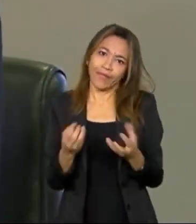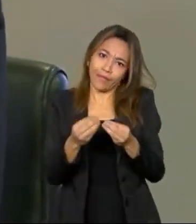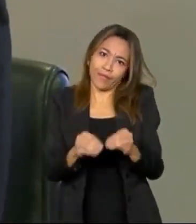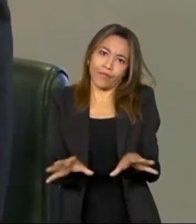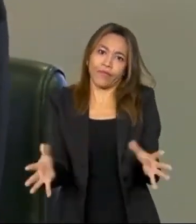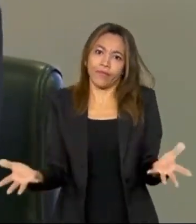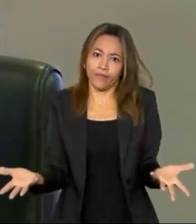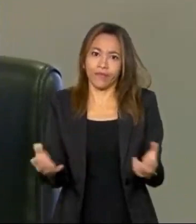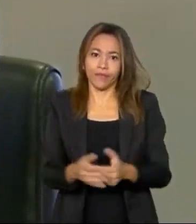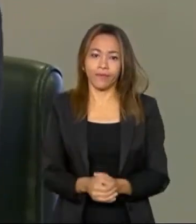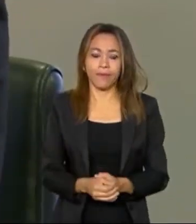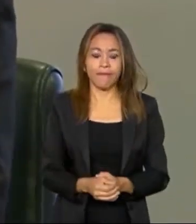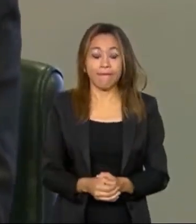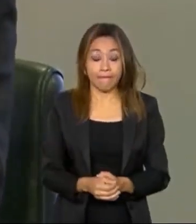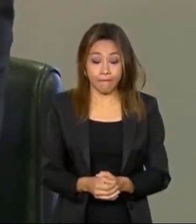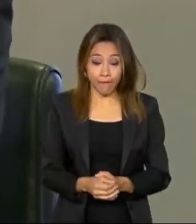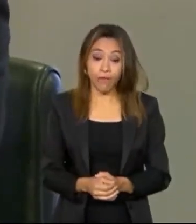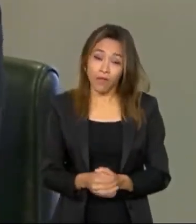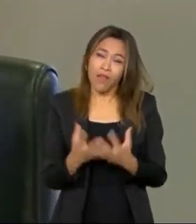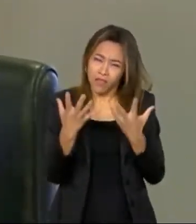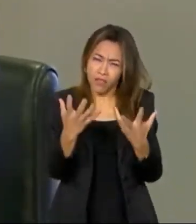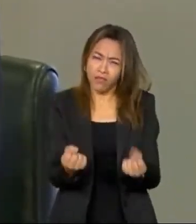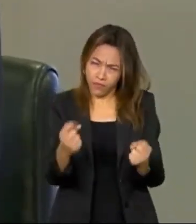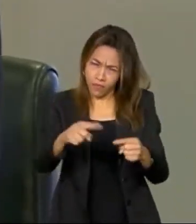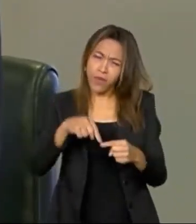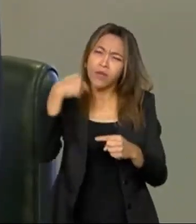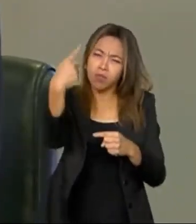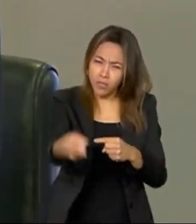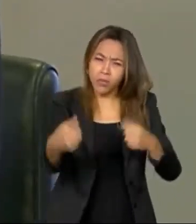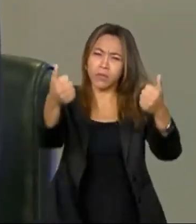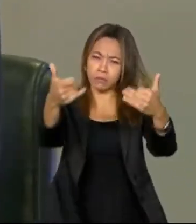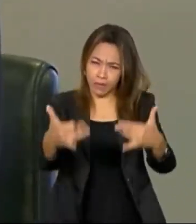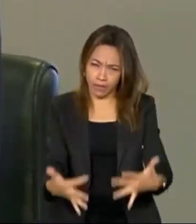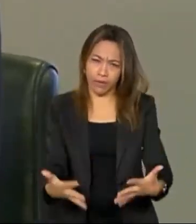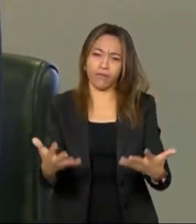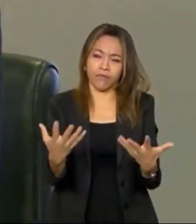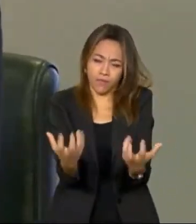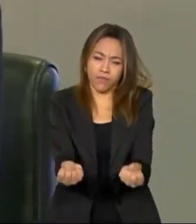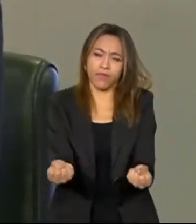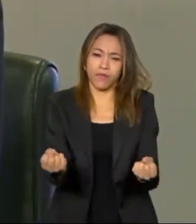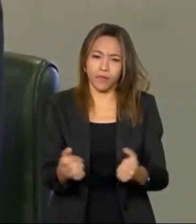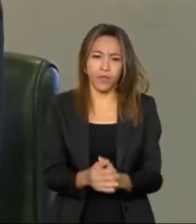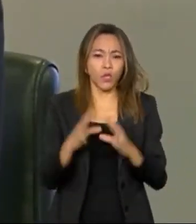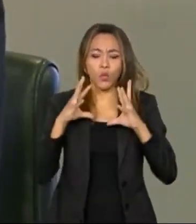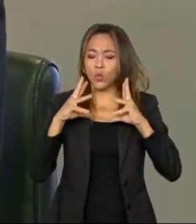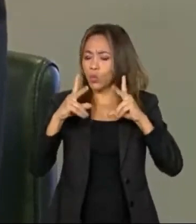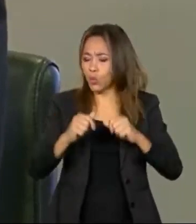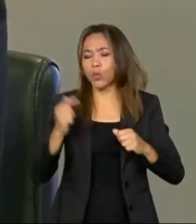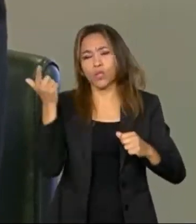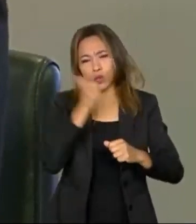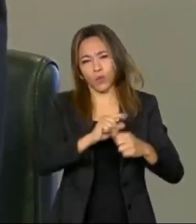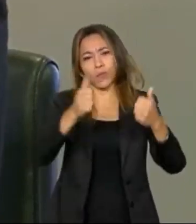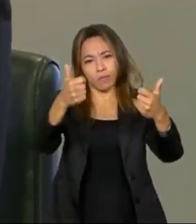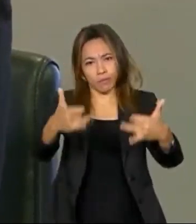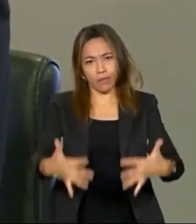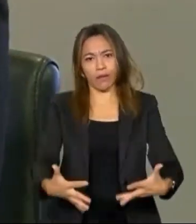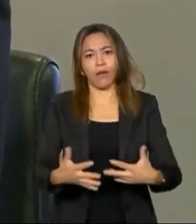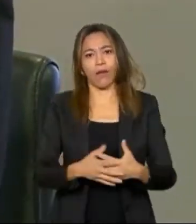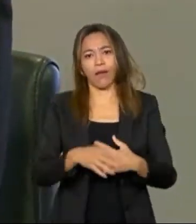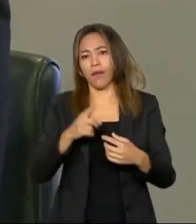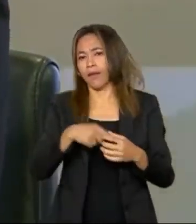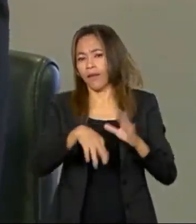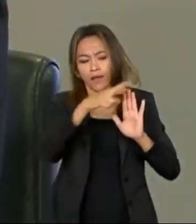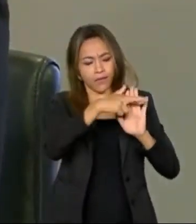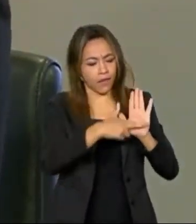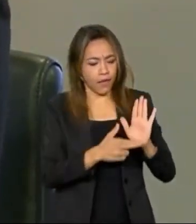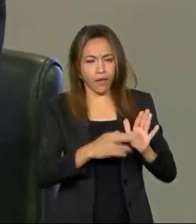Entendeu? Então nós vamos explicar. Nós estamos aqui para explicar. Tudo a gente explica. Reforma tributária,